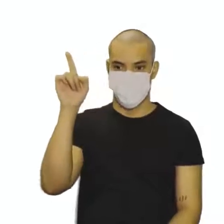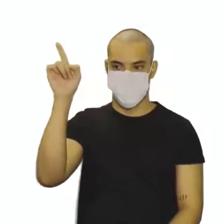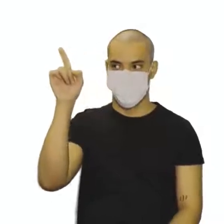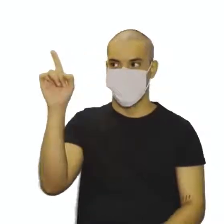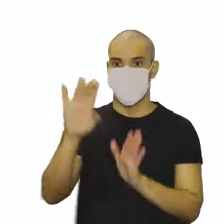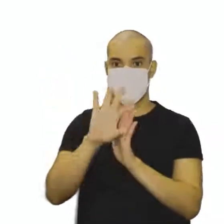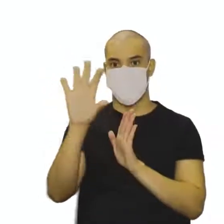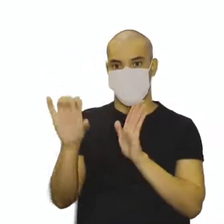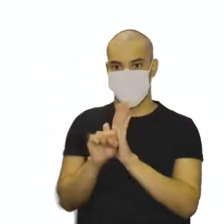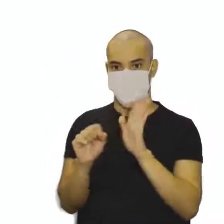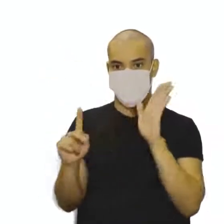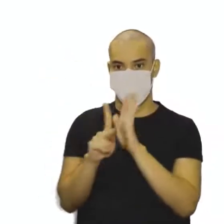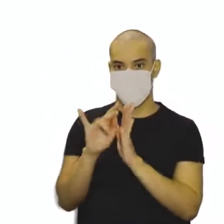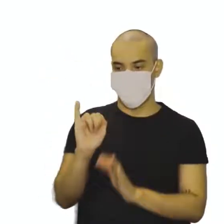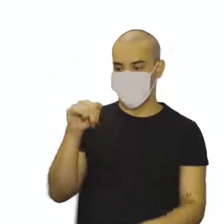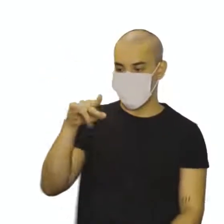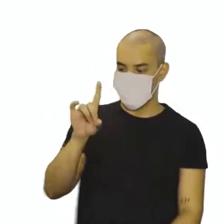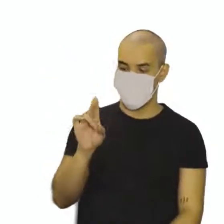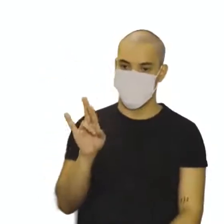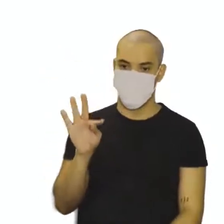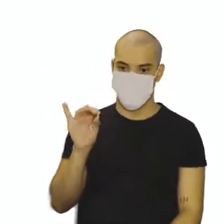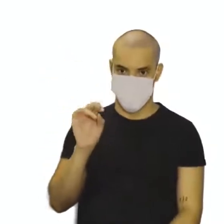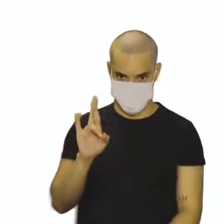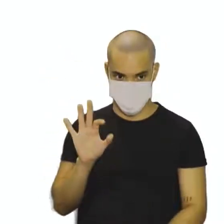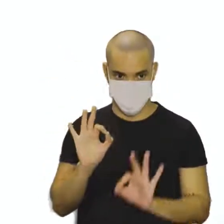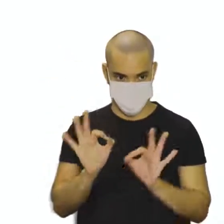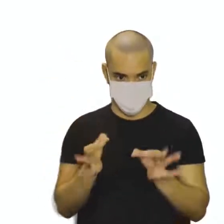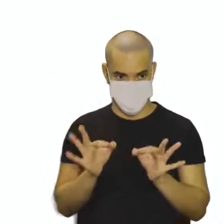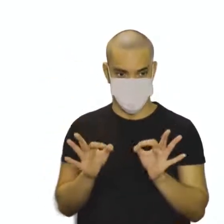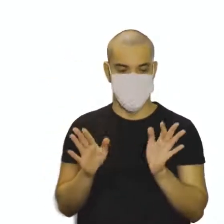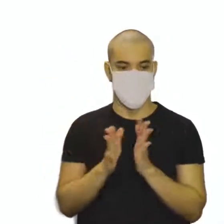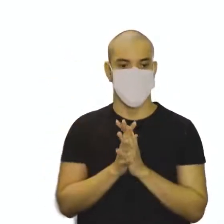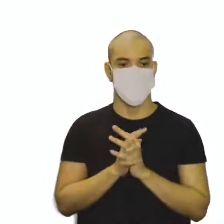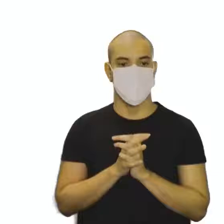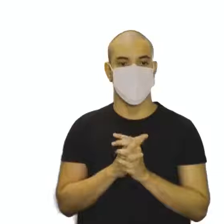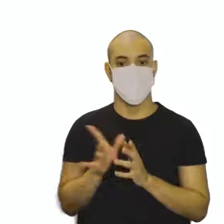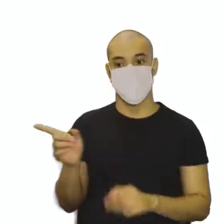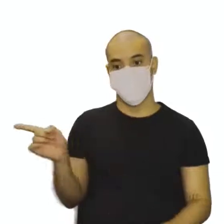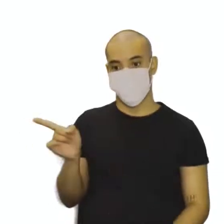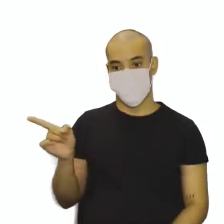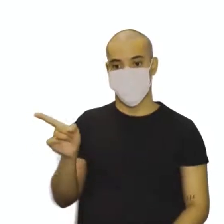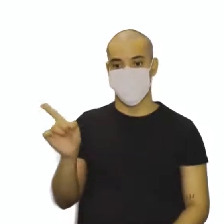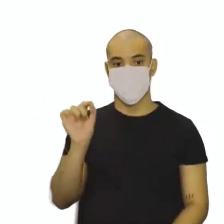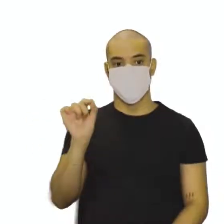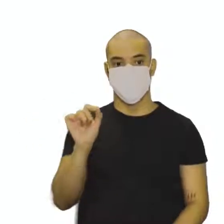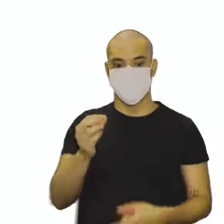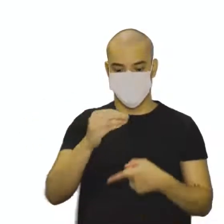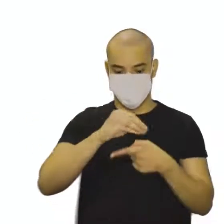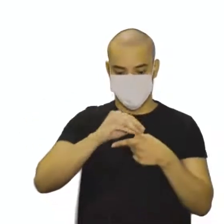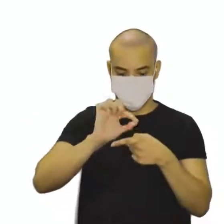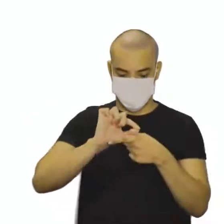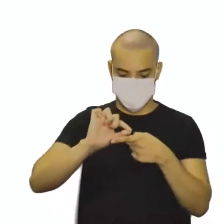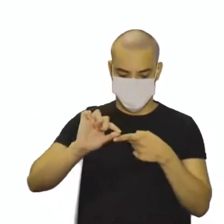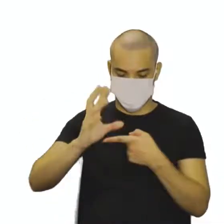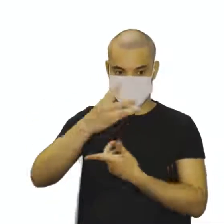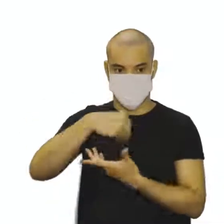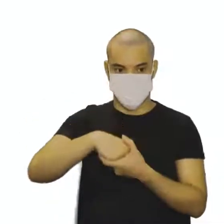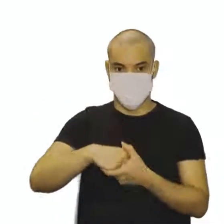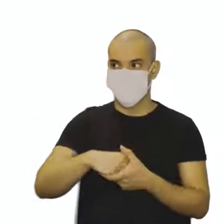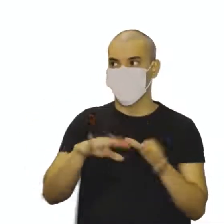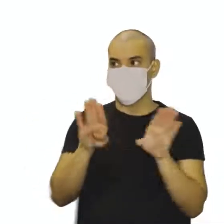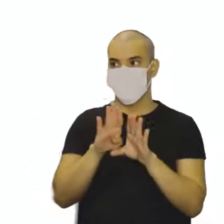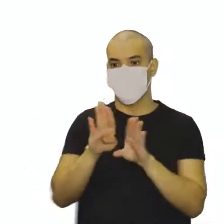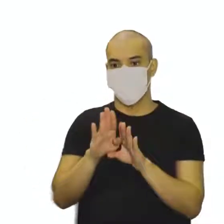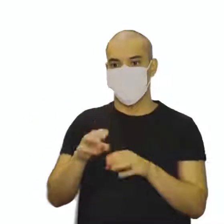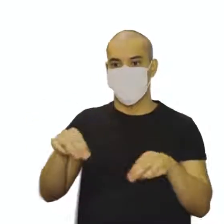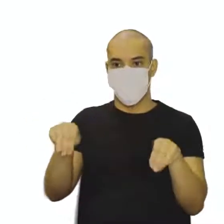representação de um indutor, tá bom? E aqui são as unidades do nosso fluxo